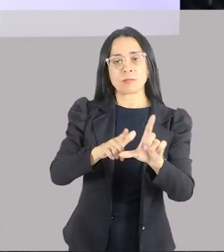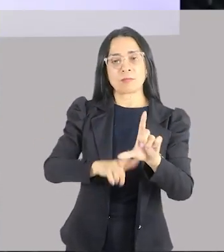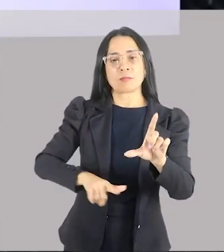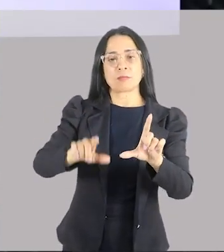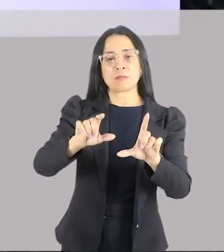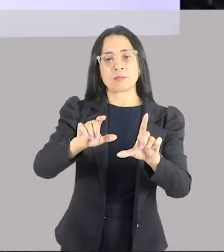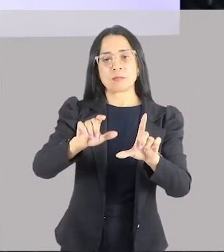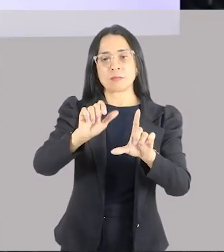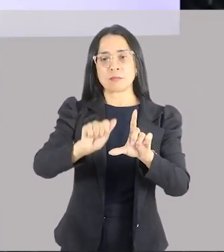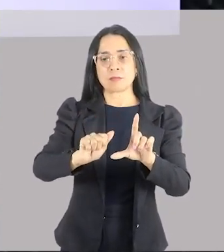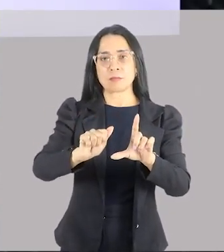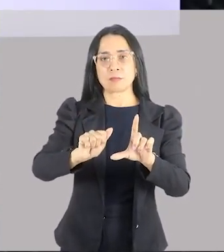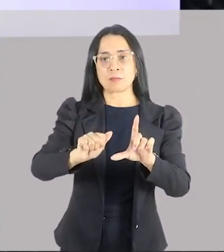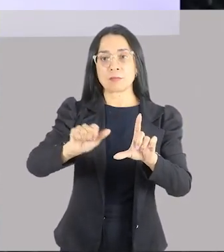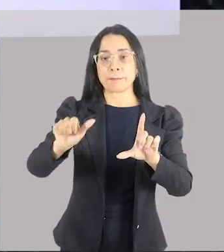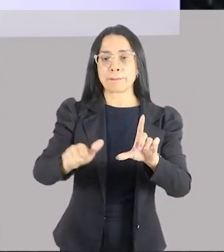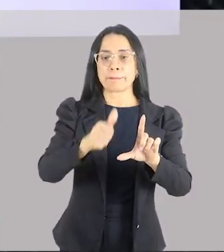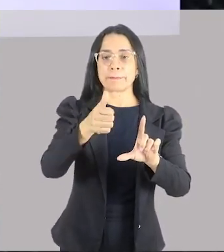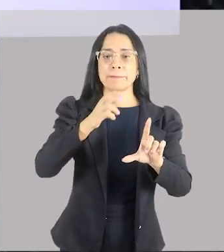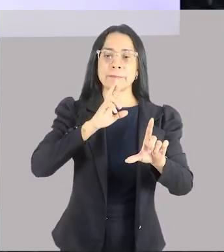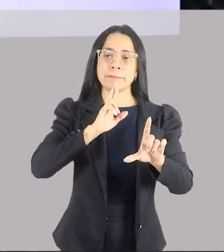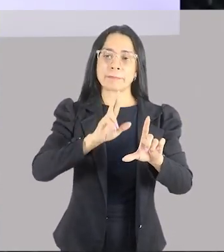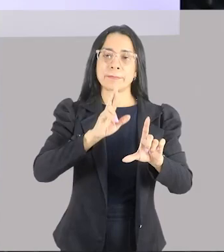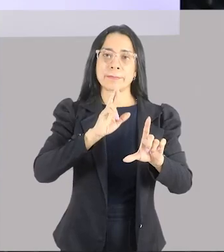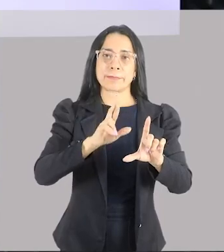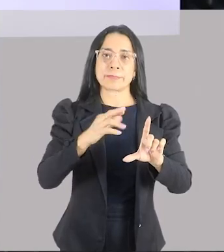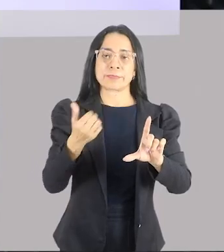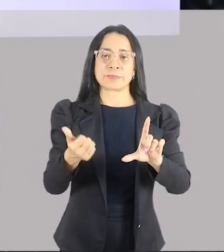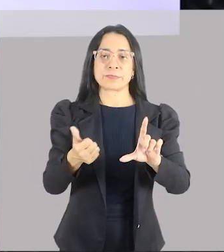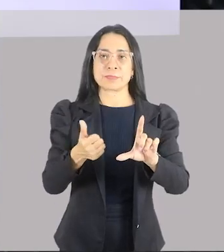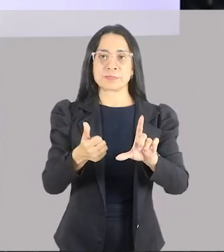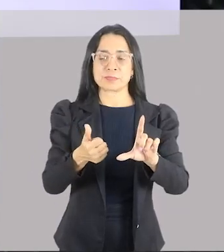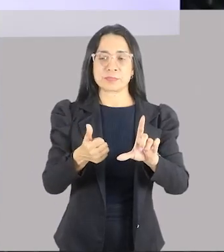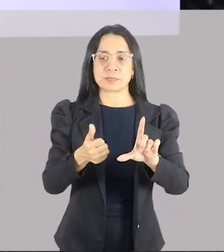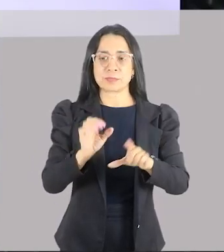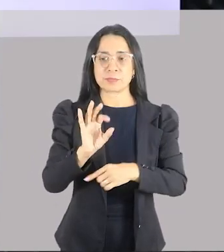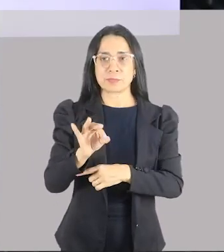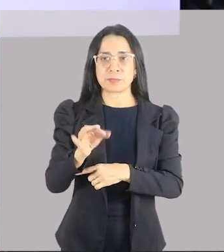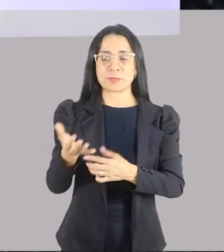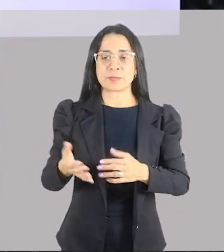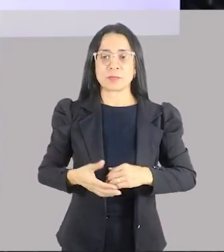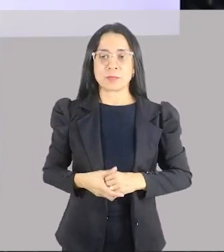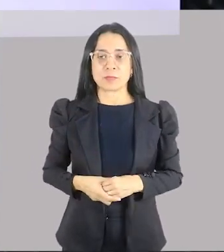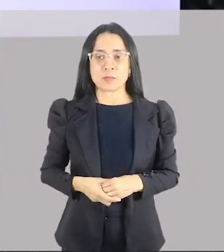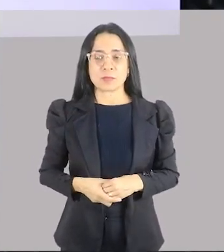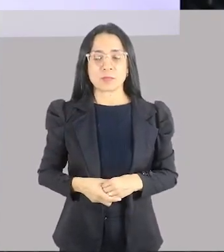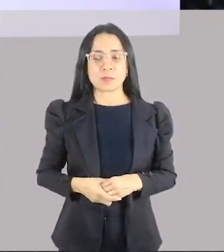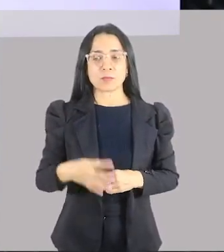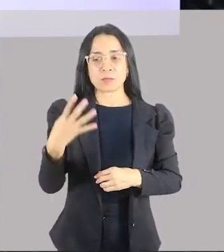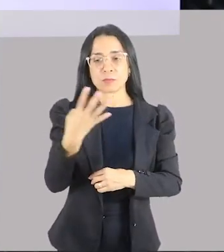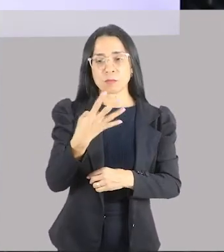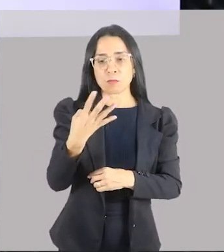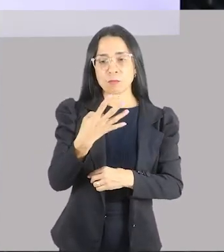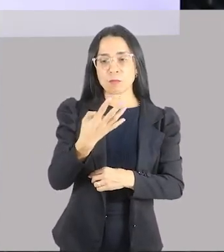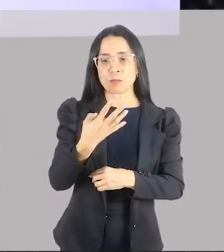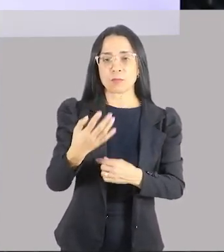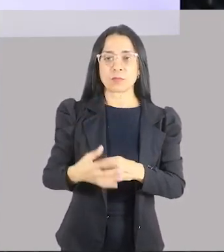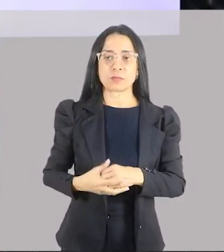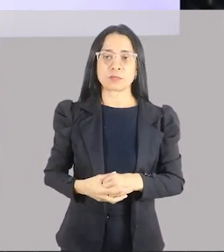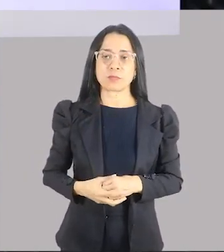melhor opção, certo? Marque para você a letra A, correto? Perfeito? Quarta